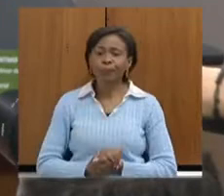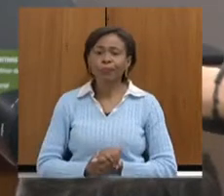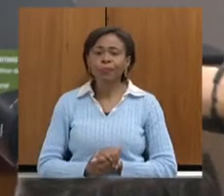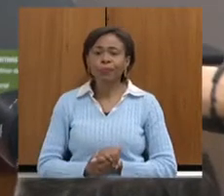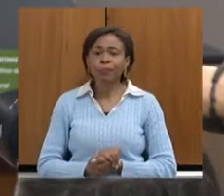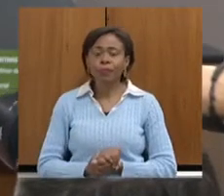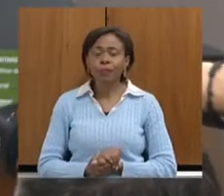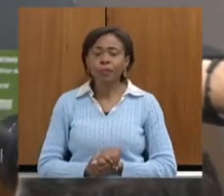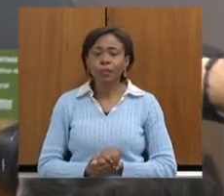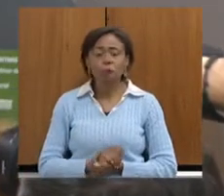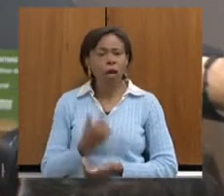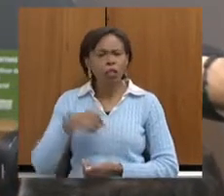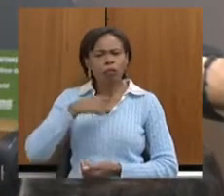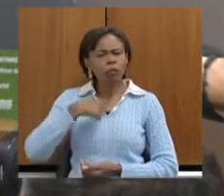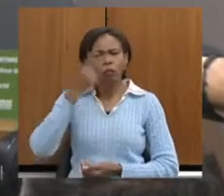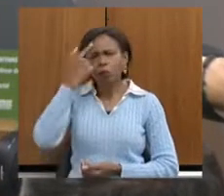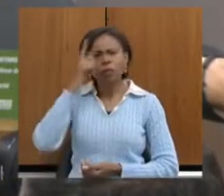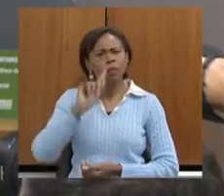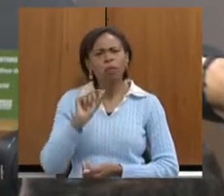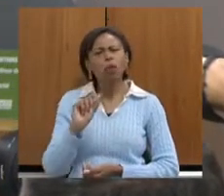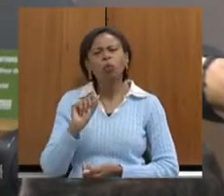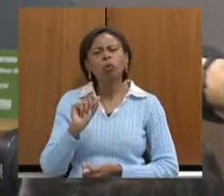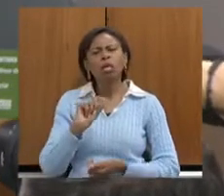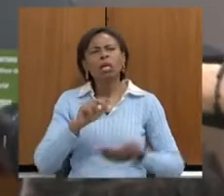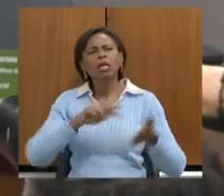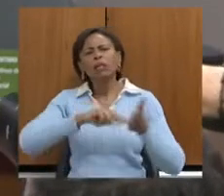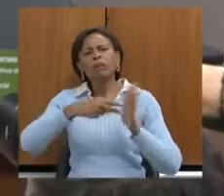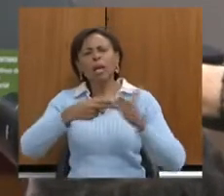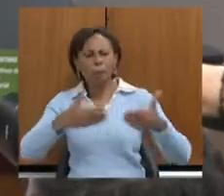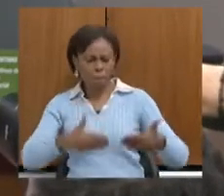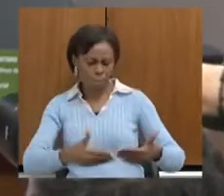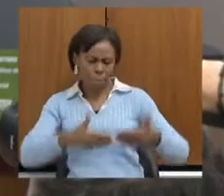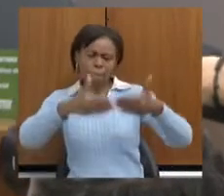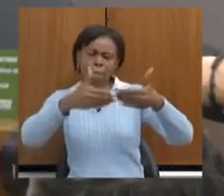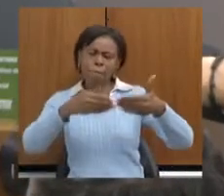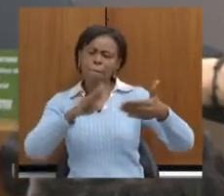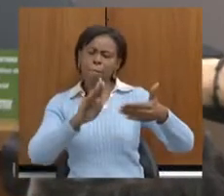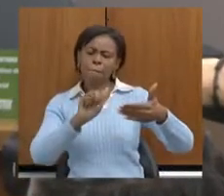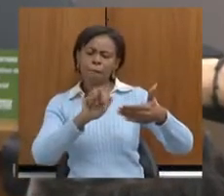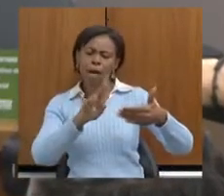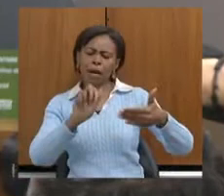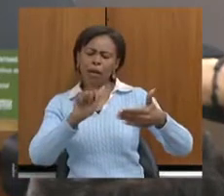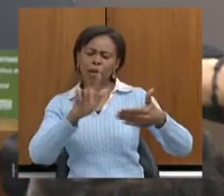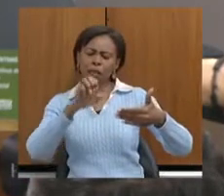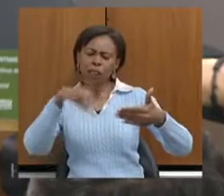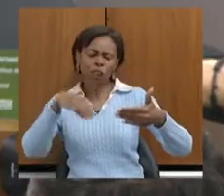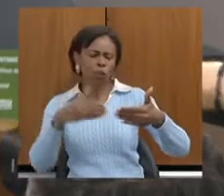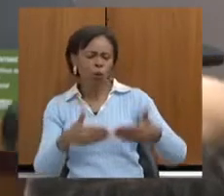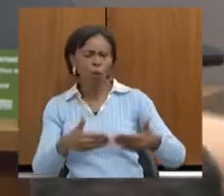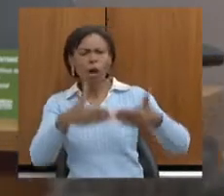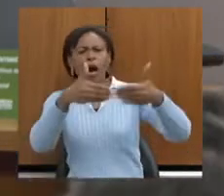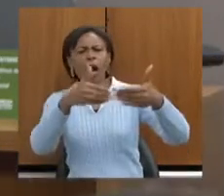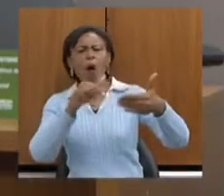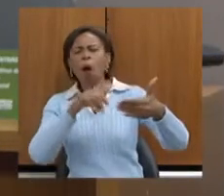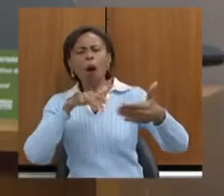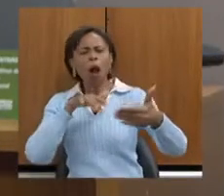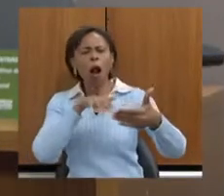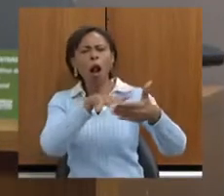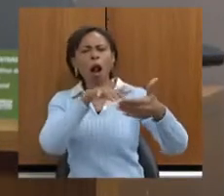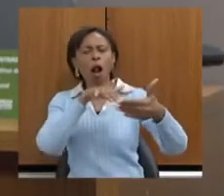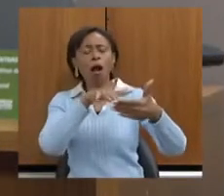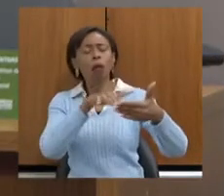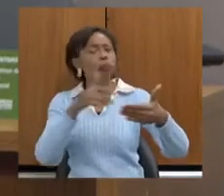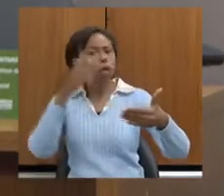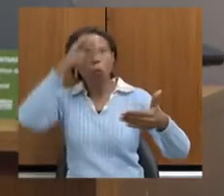a gente não tinha conhecimento o que que era uma barragem né pensava que eles pregavam os na época que nós teriam a energia mais